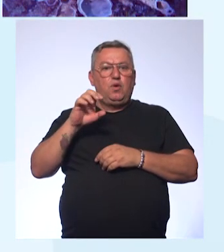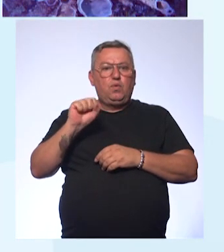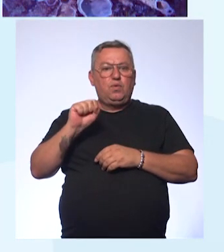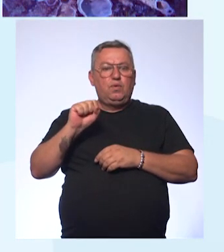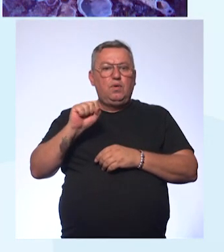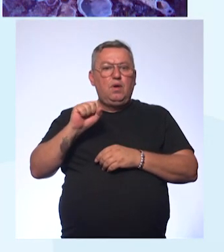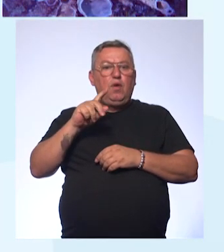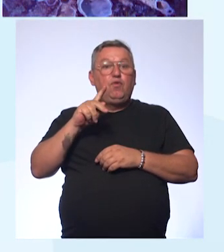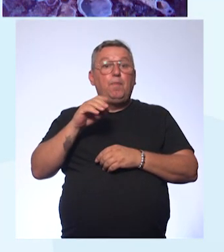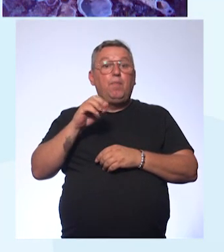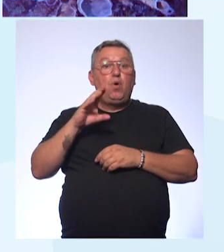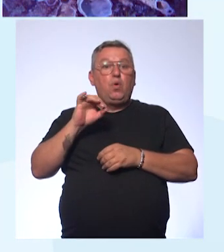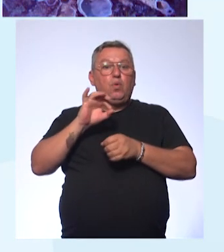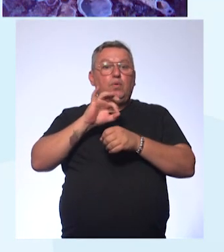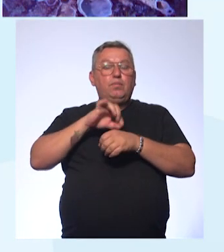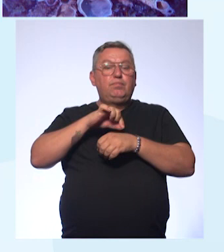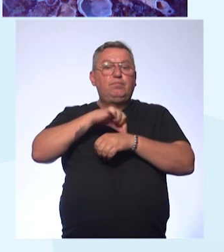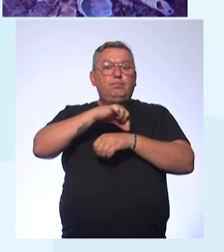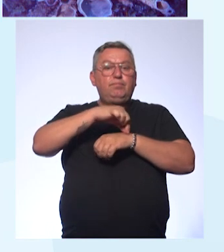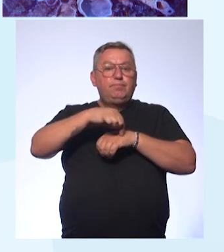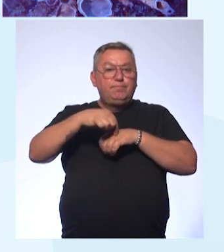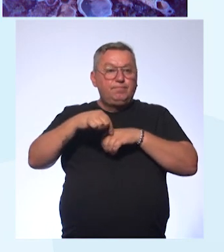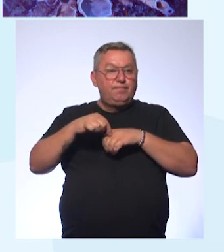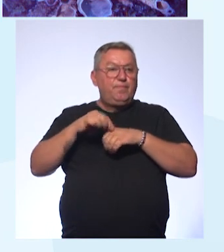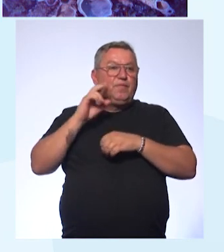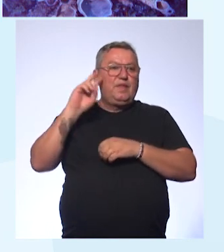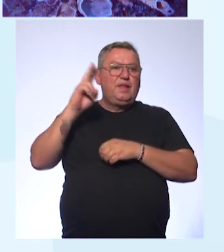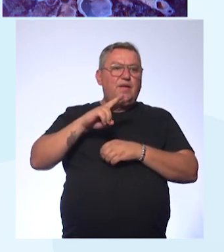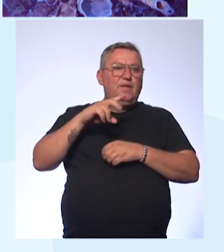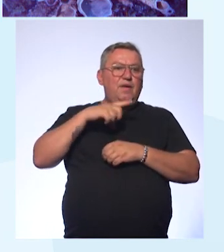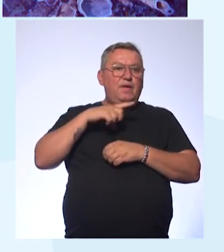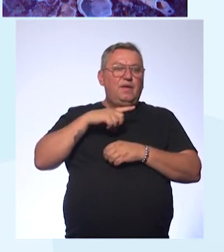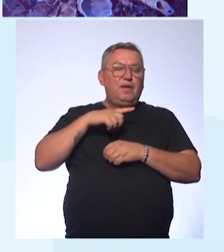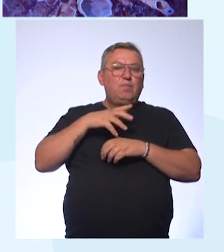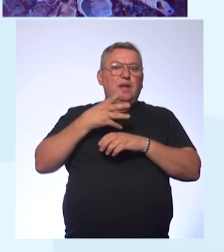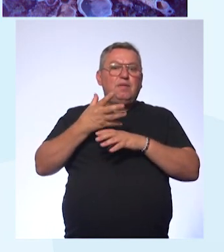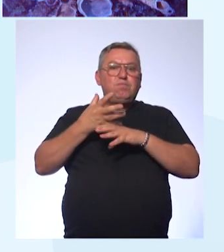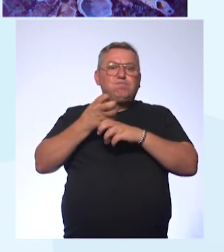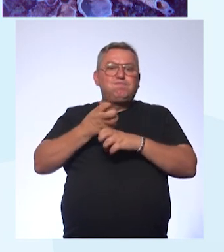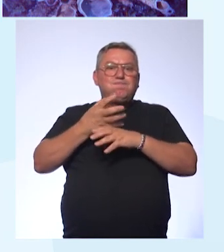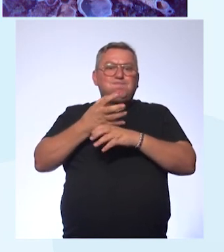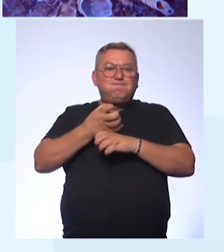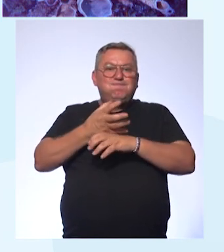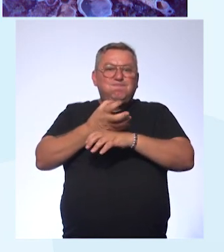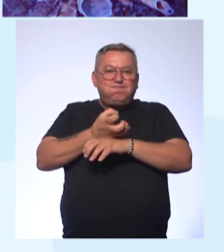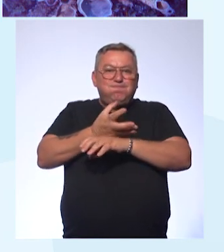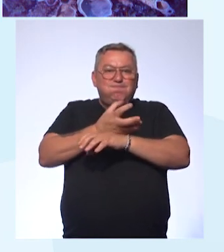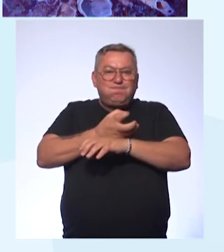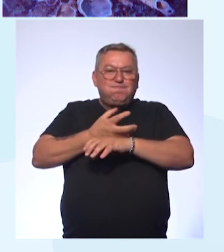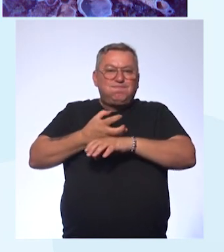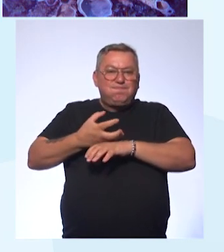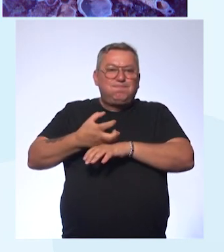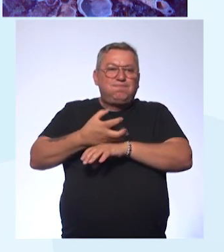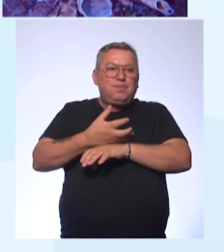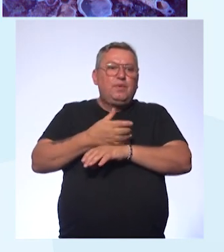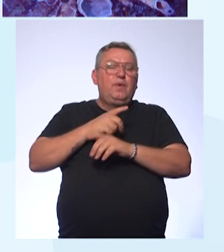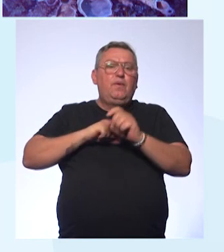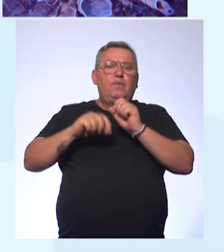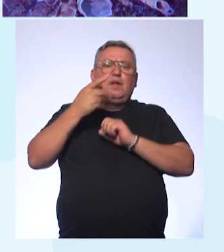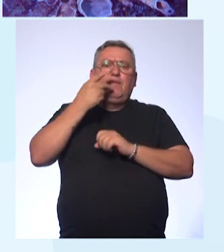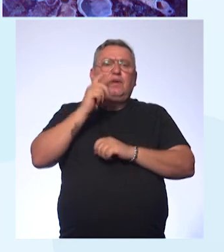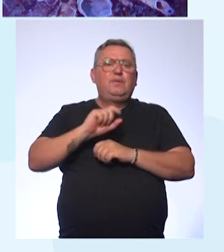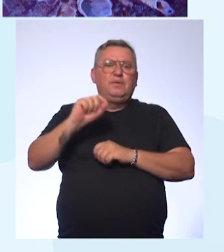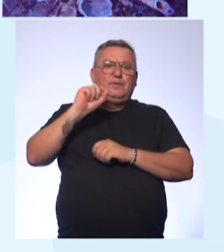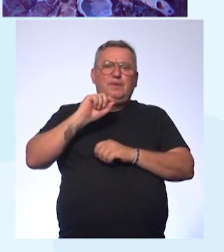os poríferos são formados aí pelas esponjas, tá? E aí, quando a gente fala em esponja, a gente não está